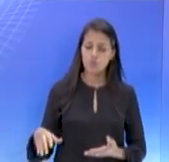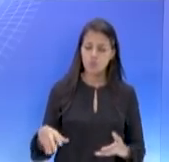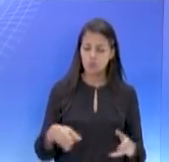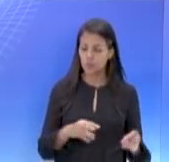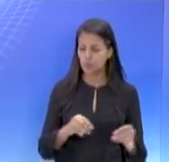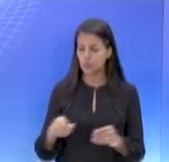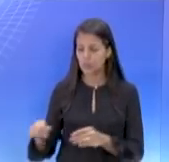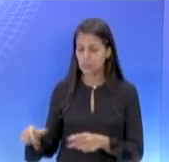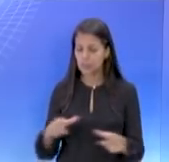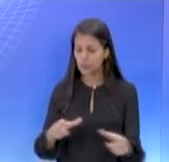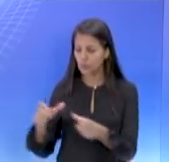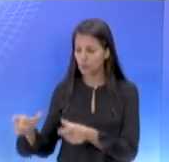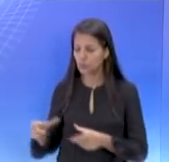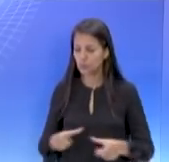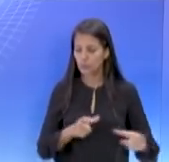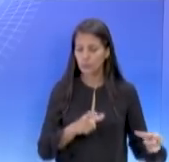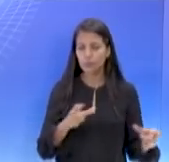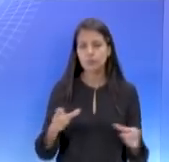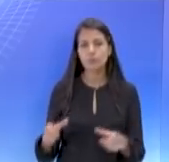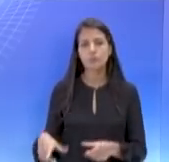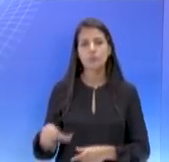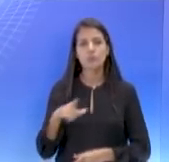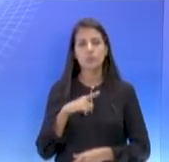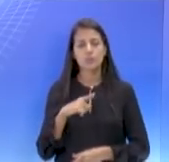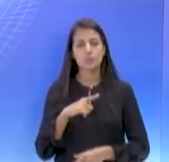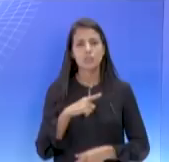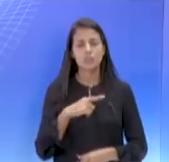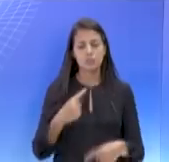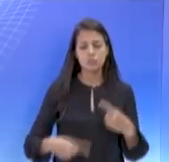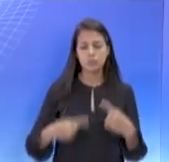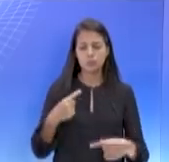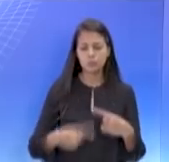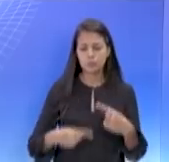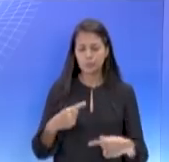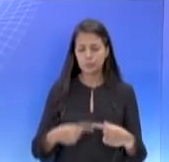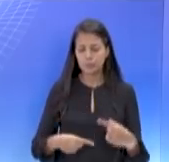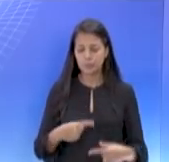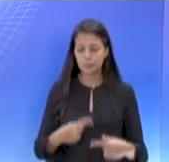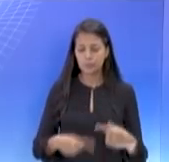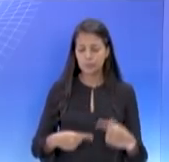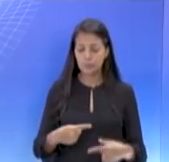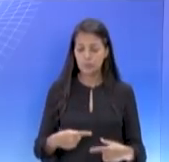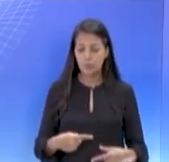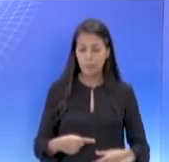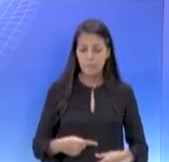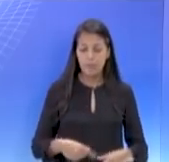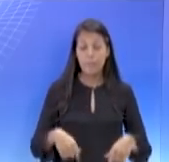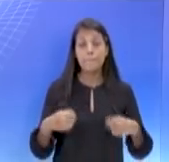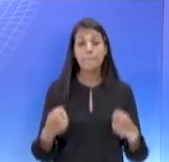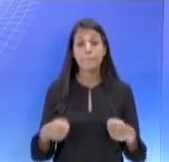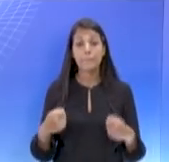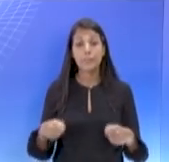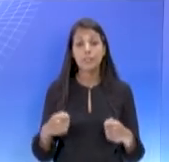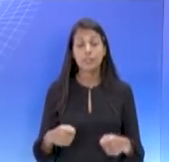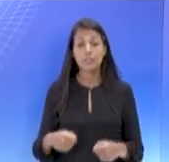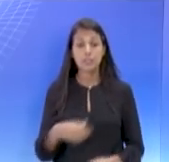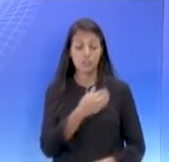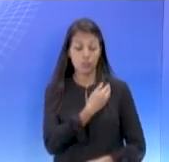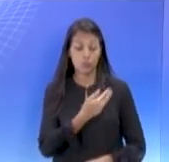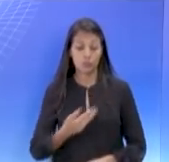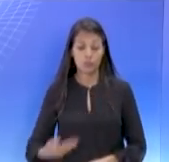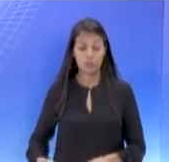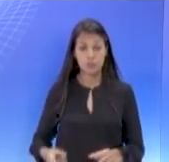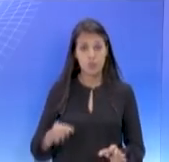ocupam, competindo à União demarcá-las, proteger e fazer respeitar todos os seus